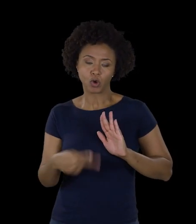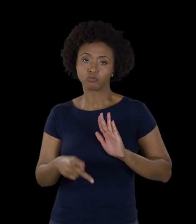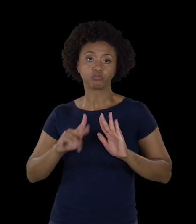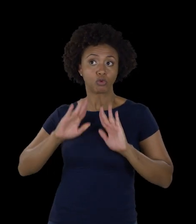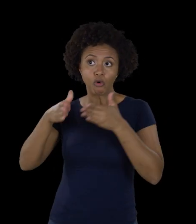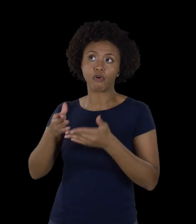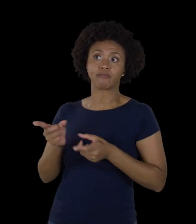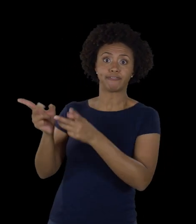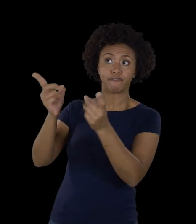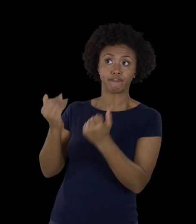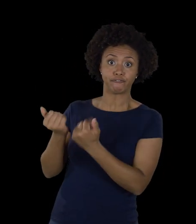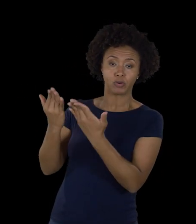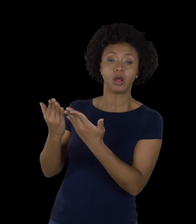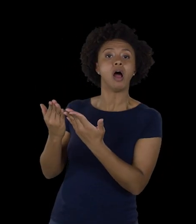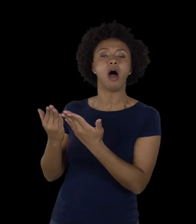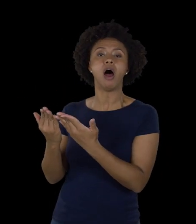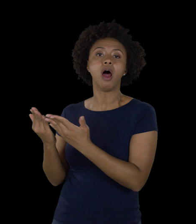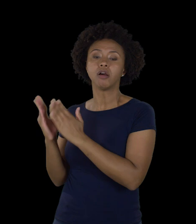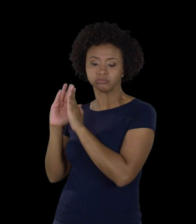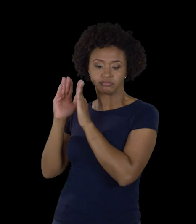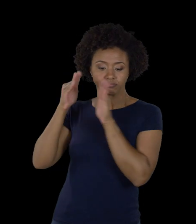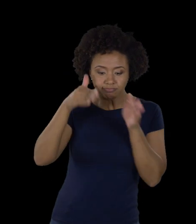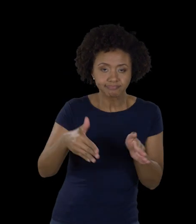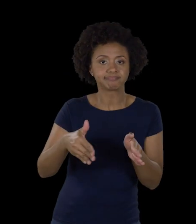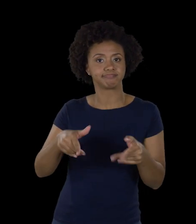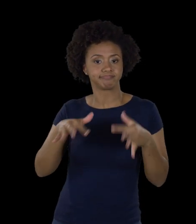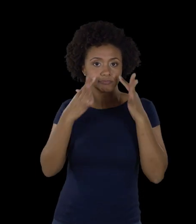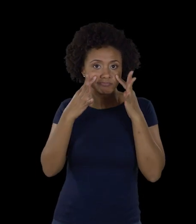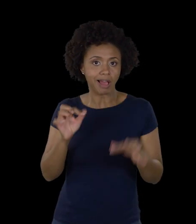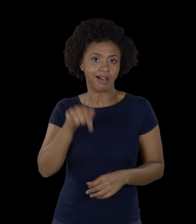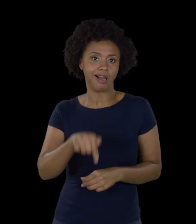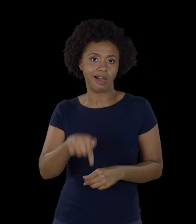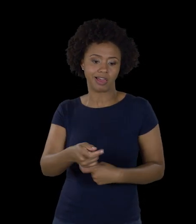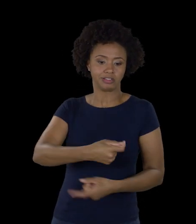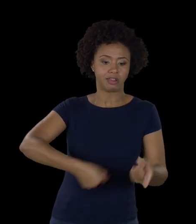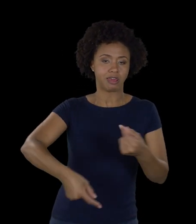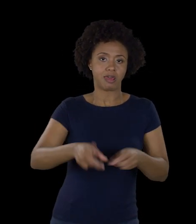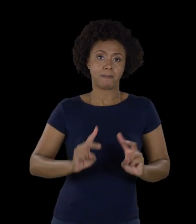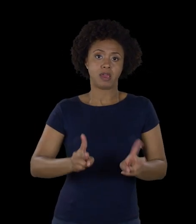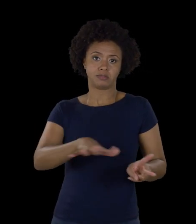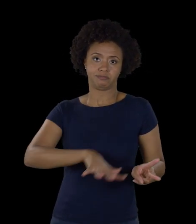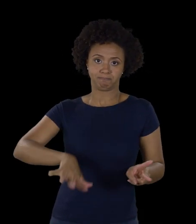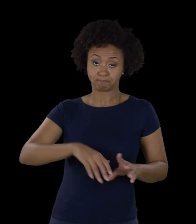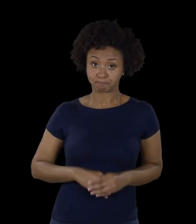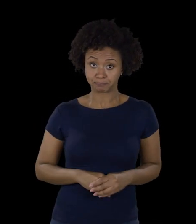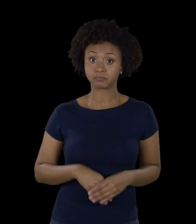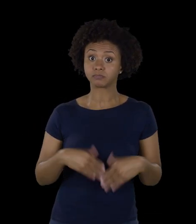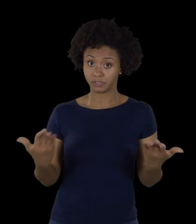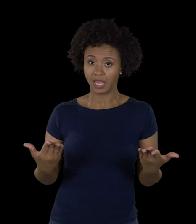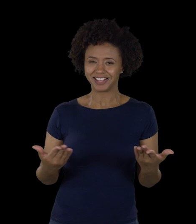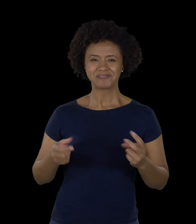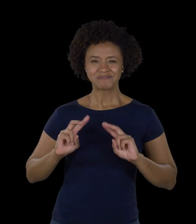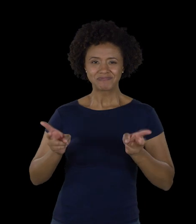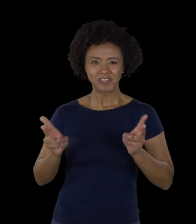para a exportação para o exterior, finalmente começa a se preocupar em atender o seu mercado interno. Com esse